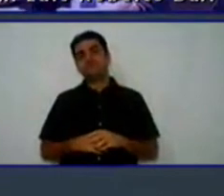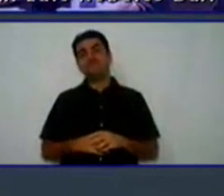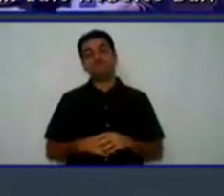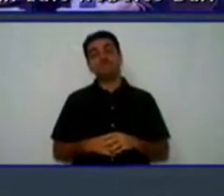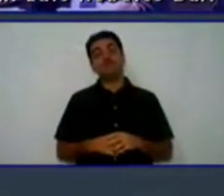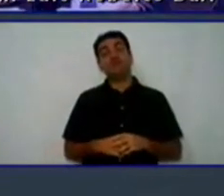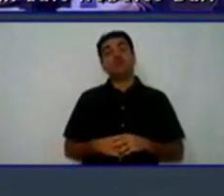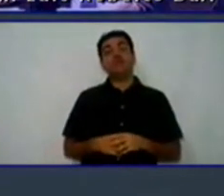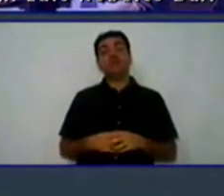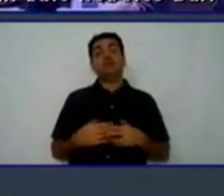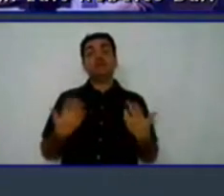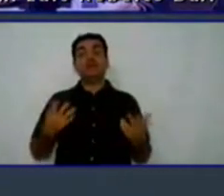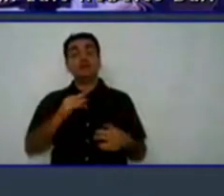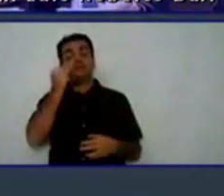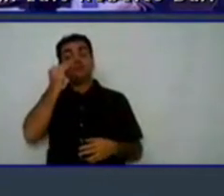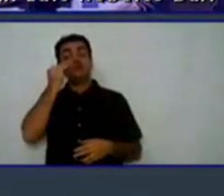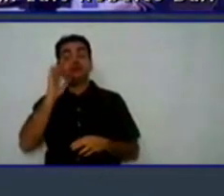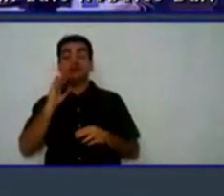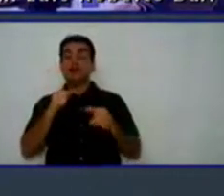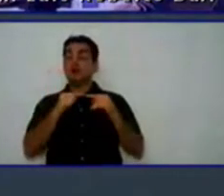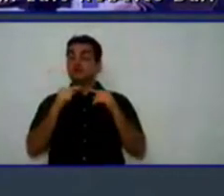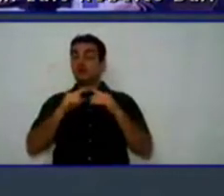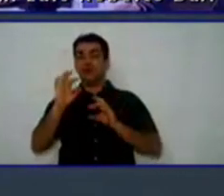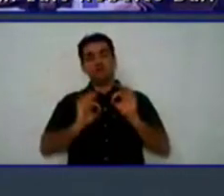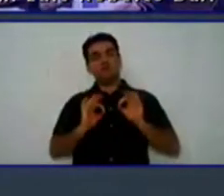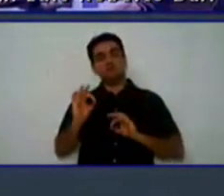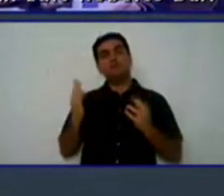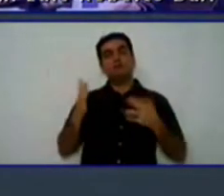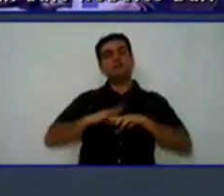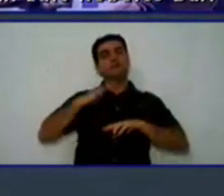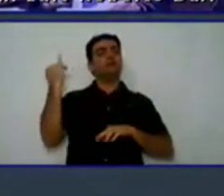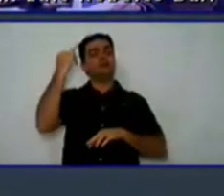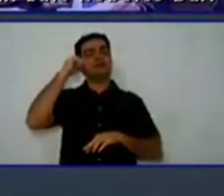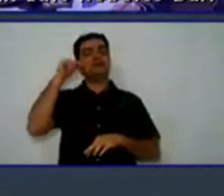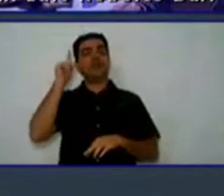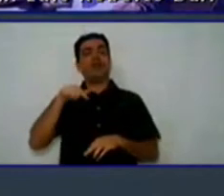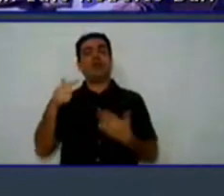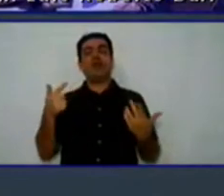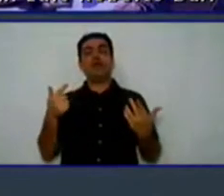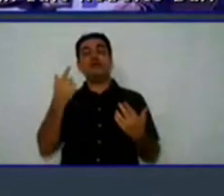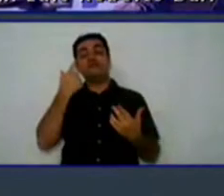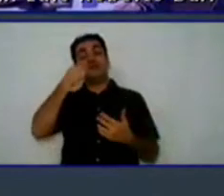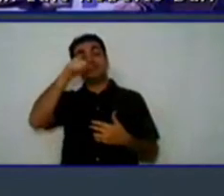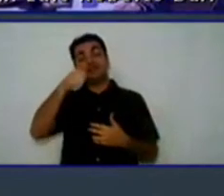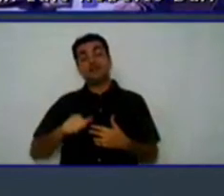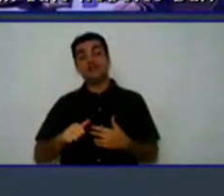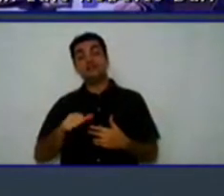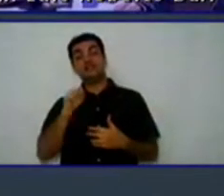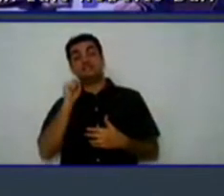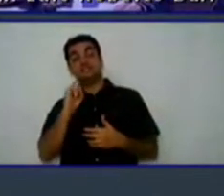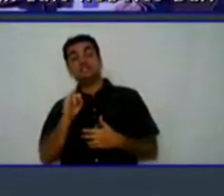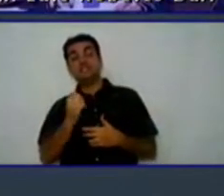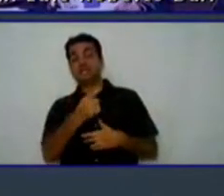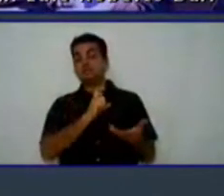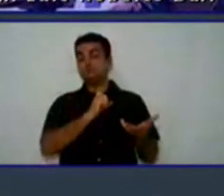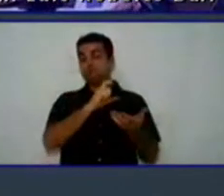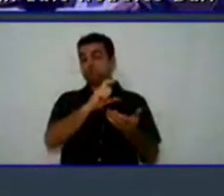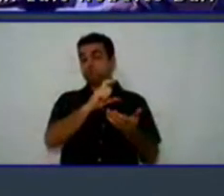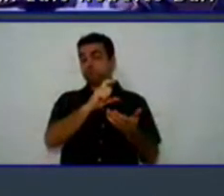uma adequação àquela utilização. Mas eu acho que o mais importante nesse ponto é avaliar se a despesa,